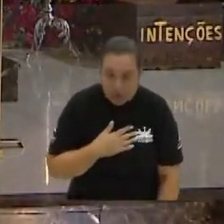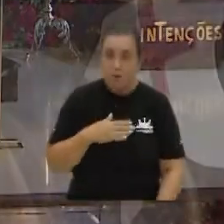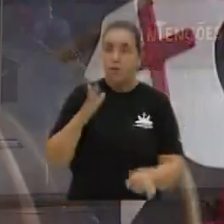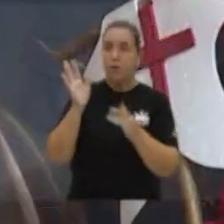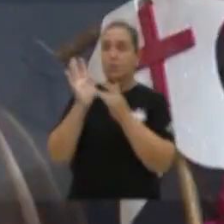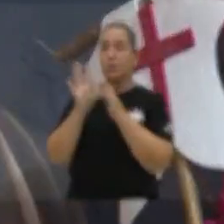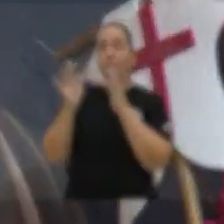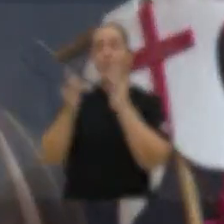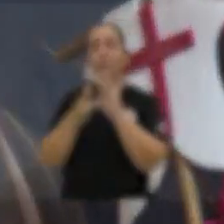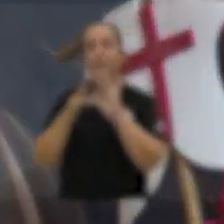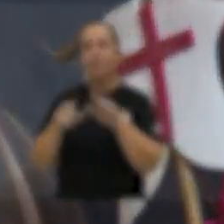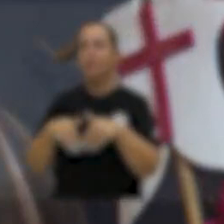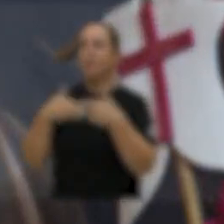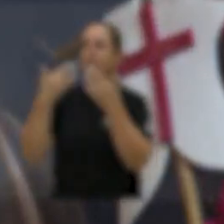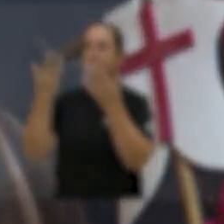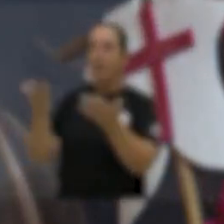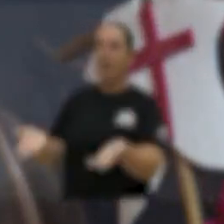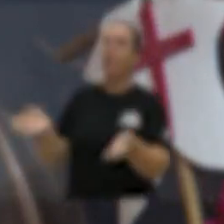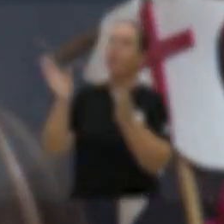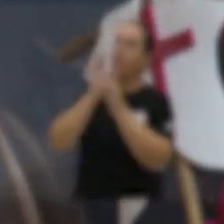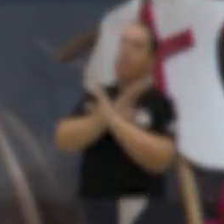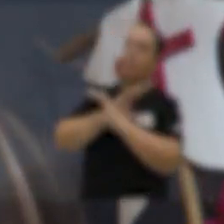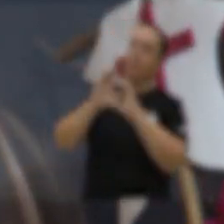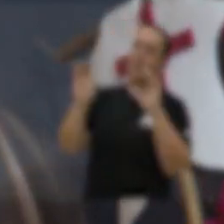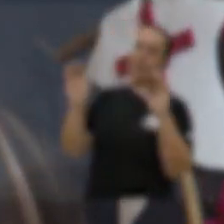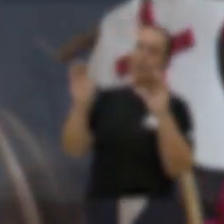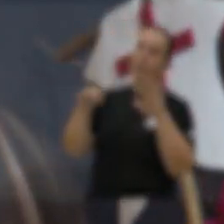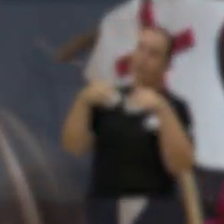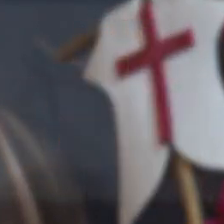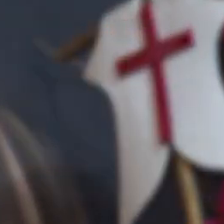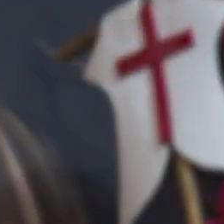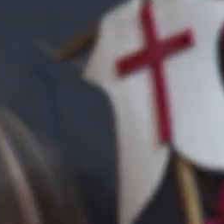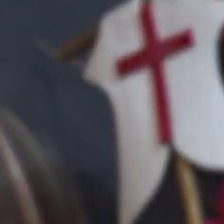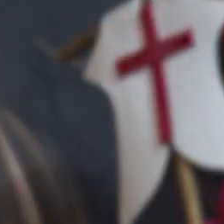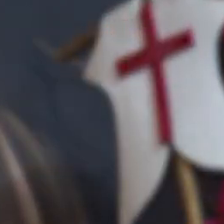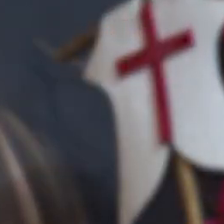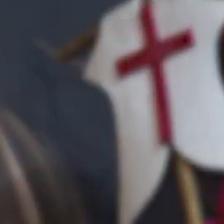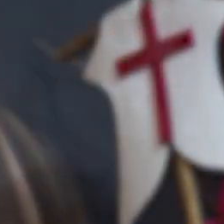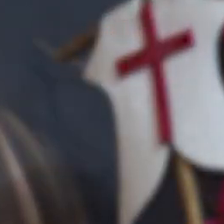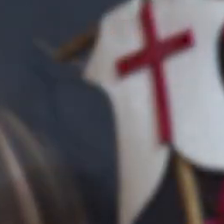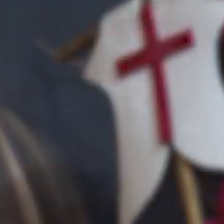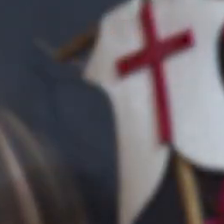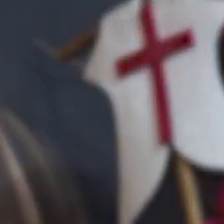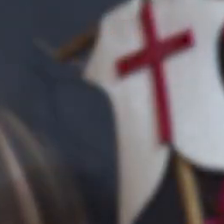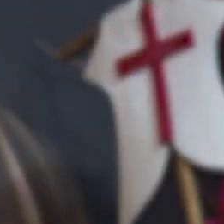vós. Jesus, eu confio nesta fonte.